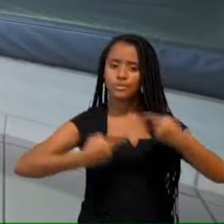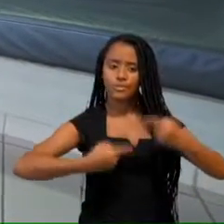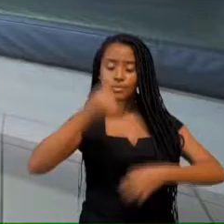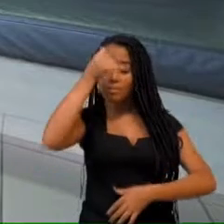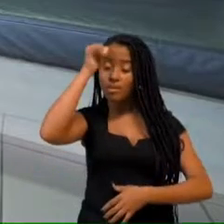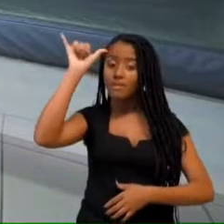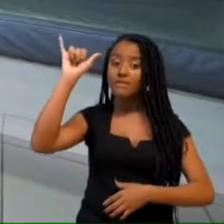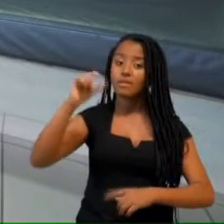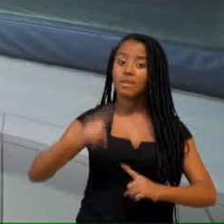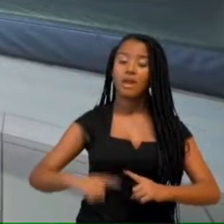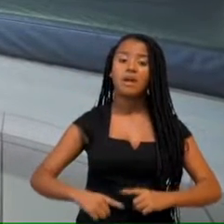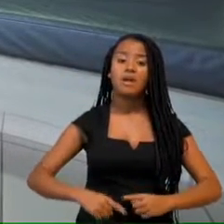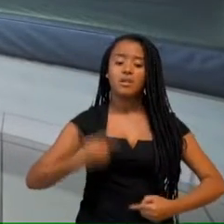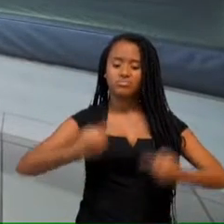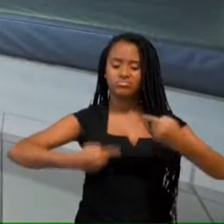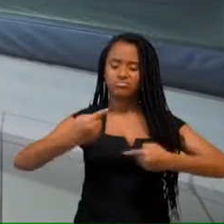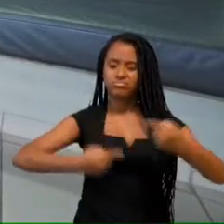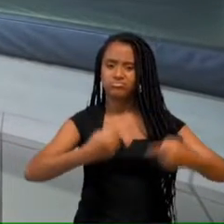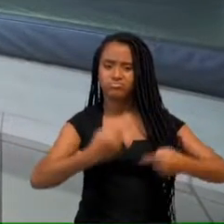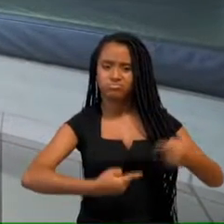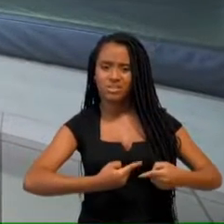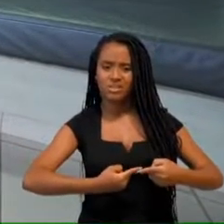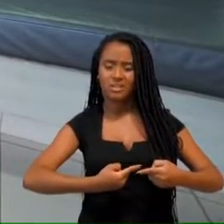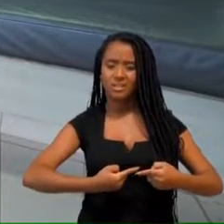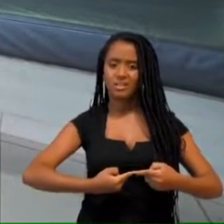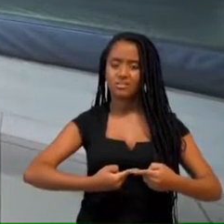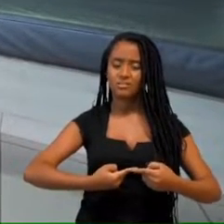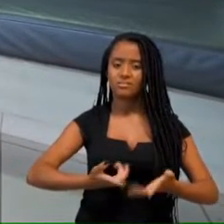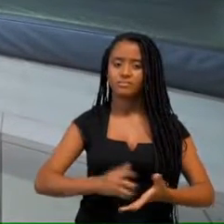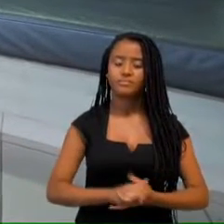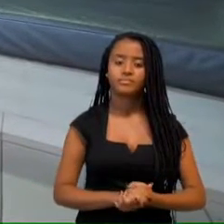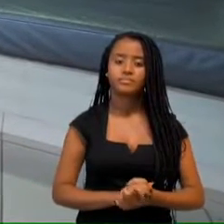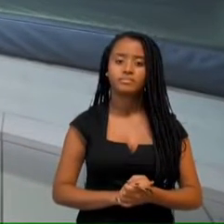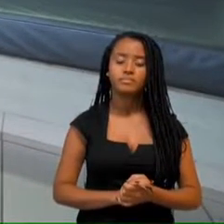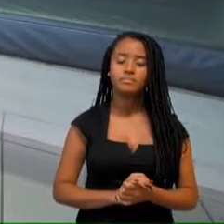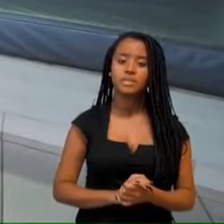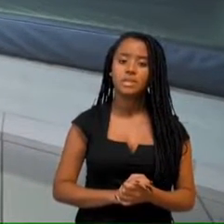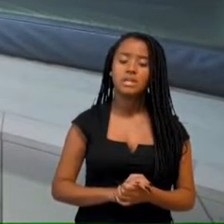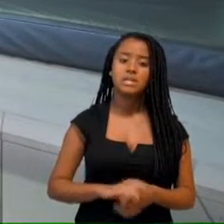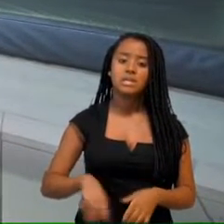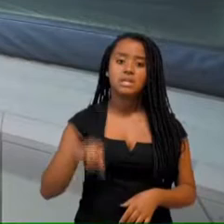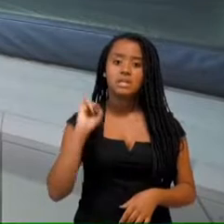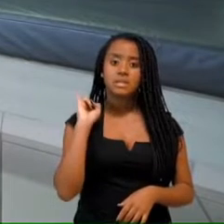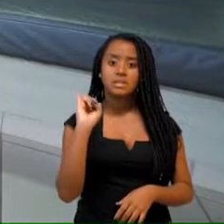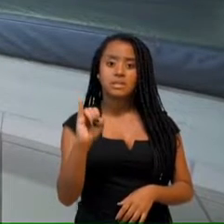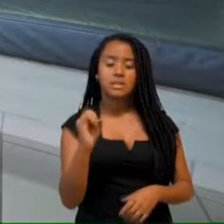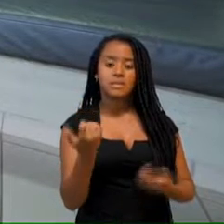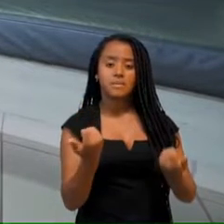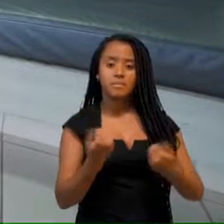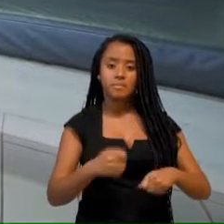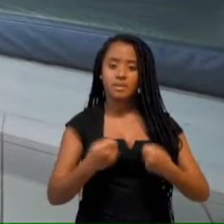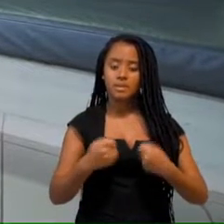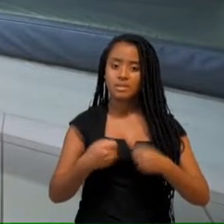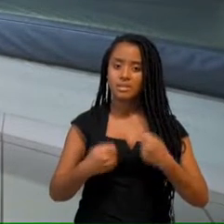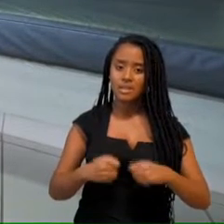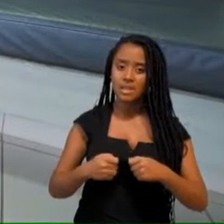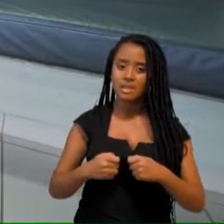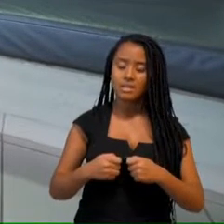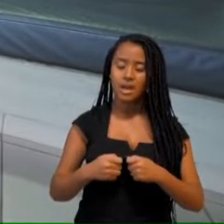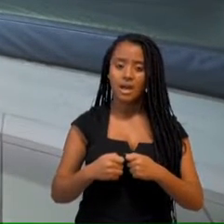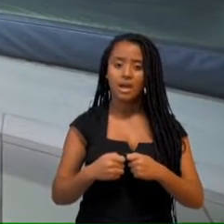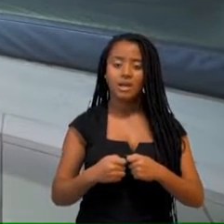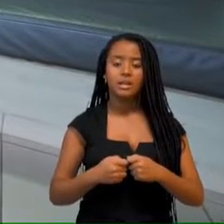brigas e conflitos e a gente tem dado conta disso e em casos mais extremos assim que a gente precisa a gente leva pra